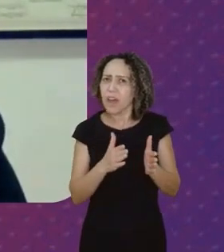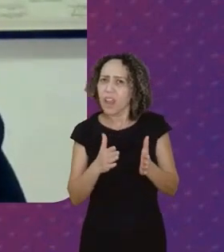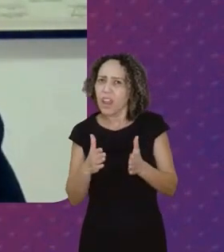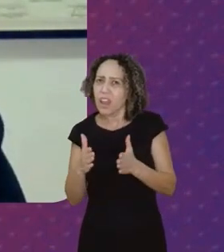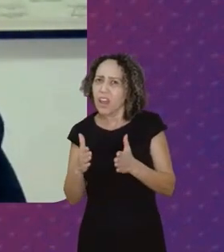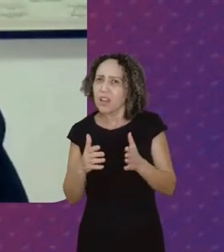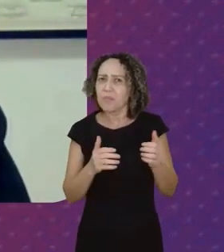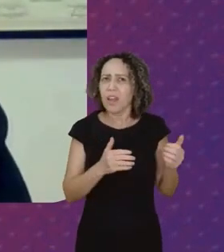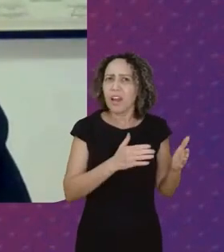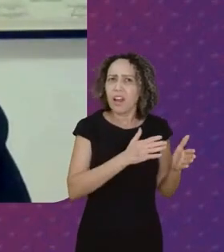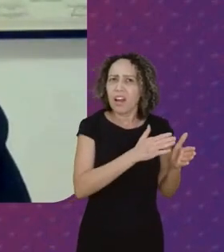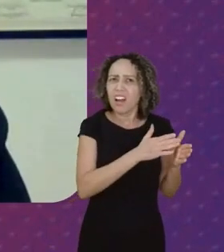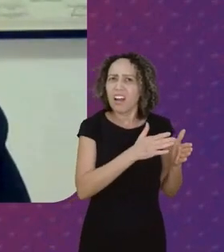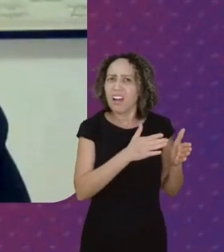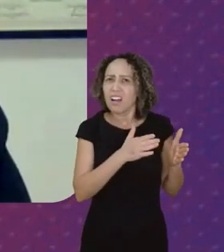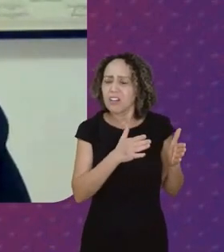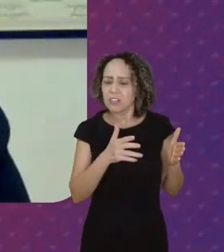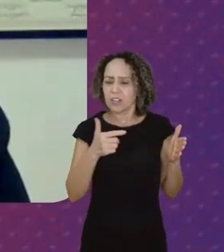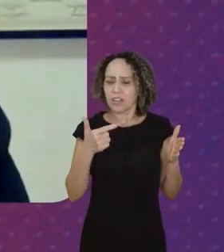das pessoas,